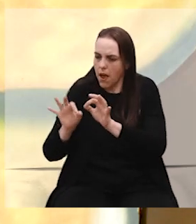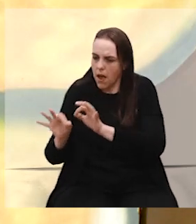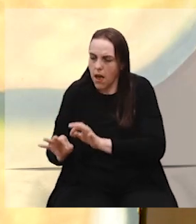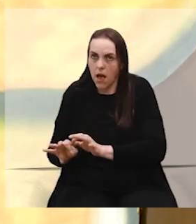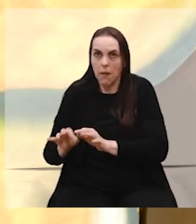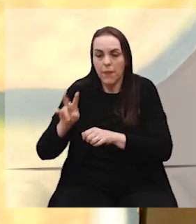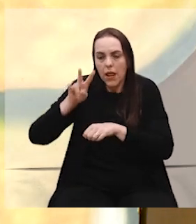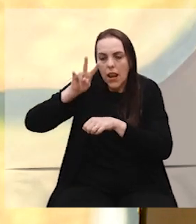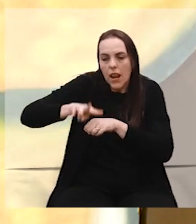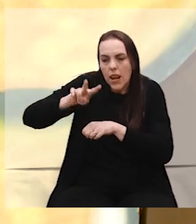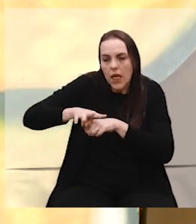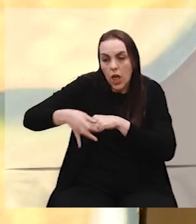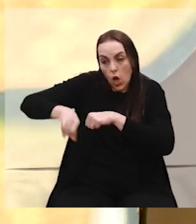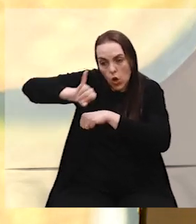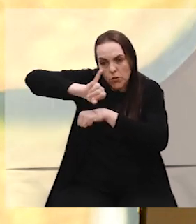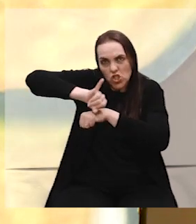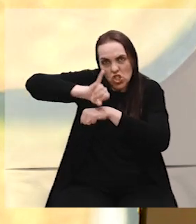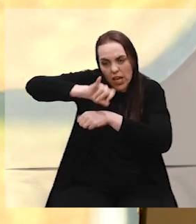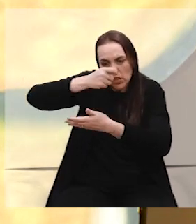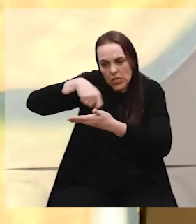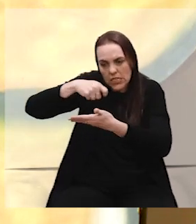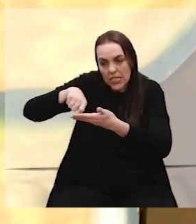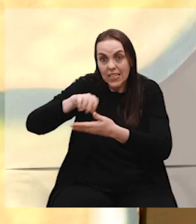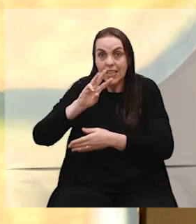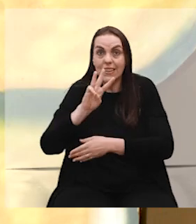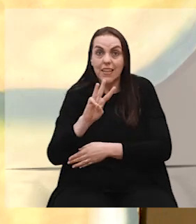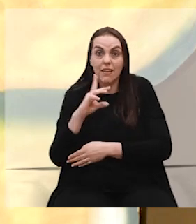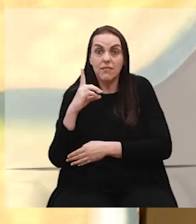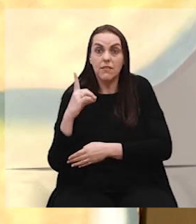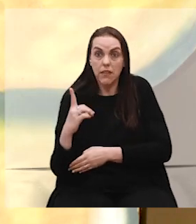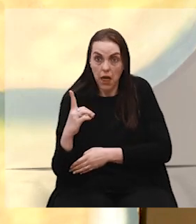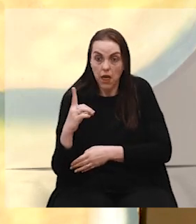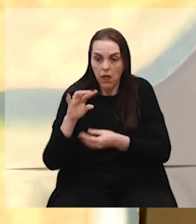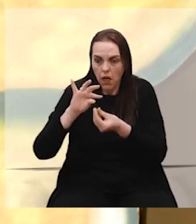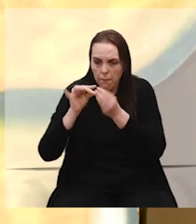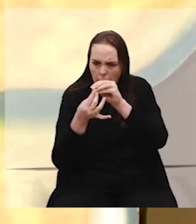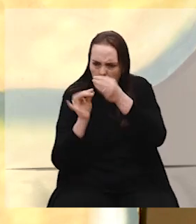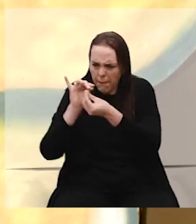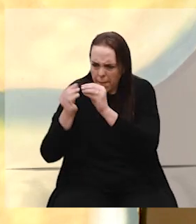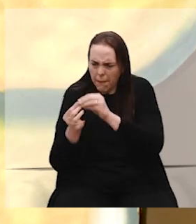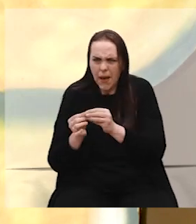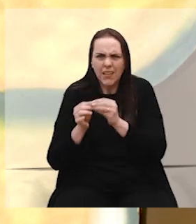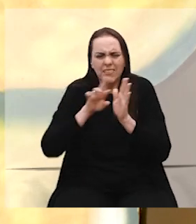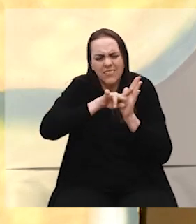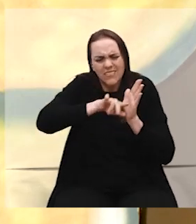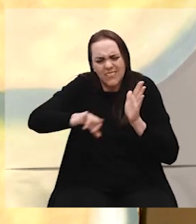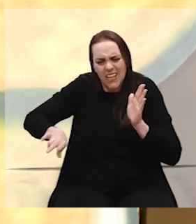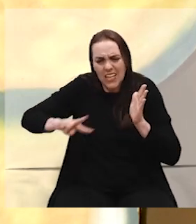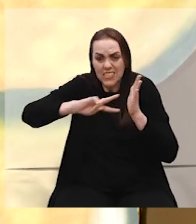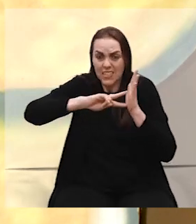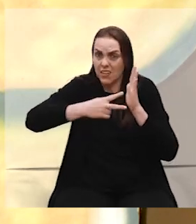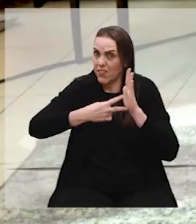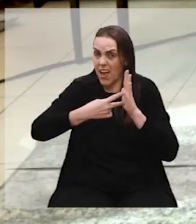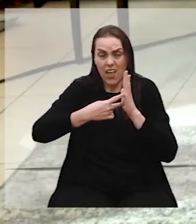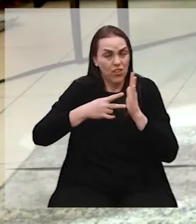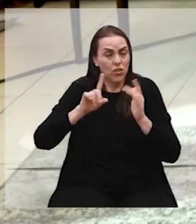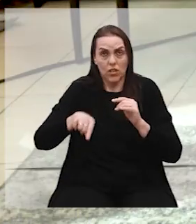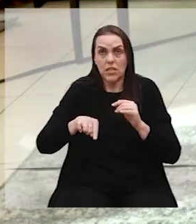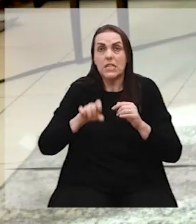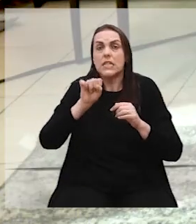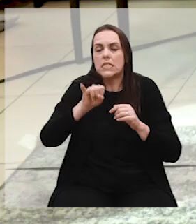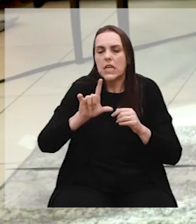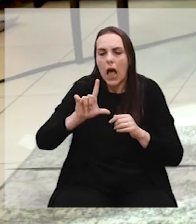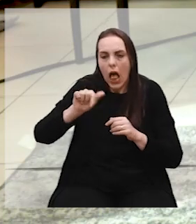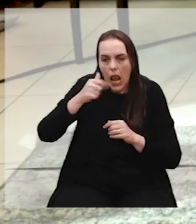ler esse objeto, essa escrita tridimensional, polissêmica, porque dependendo se era lã